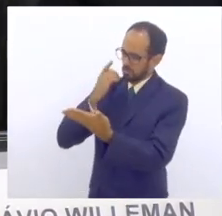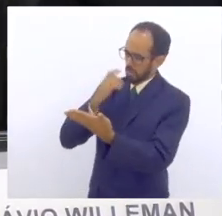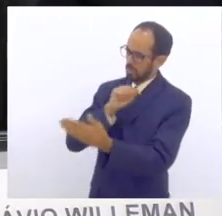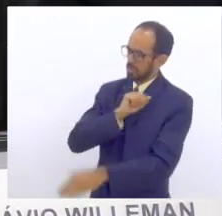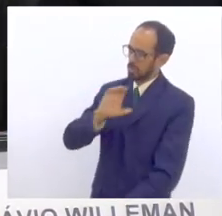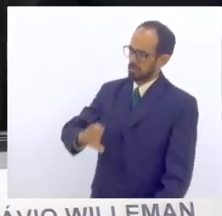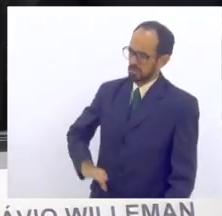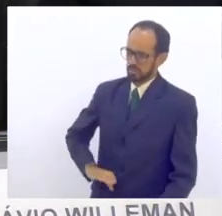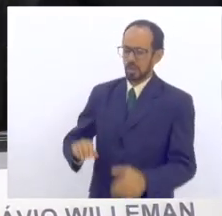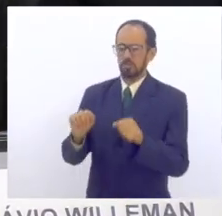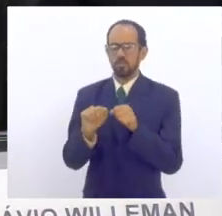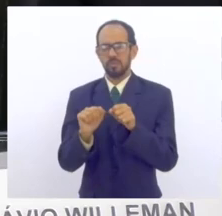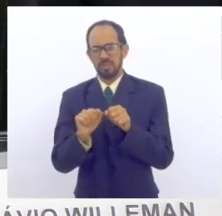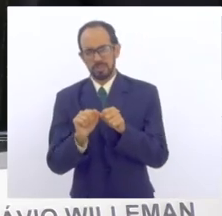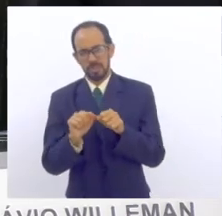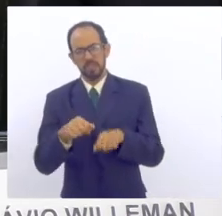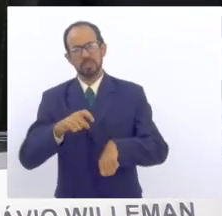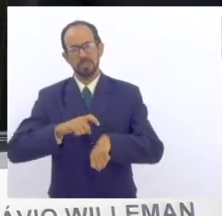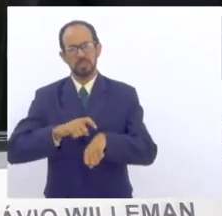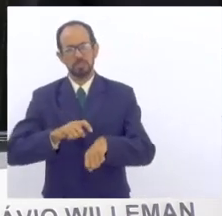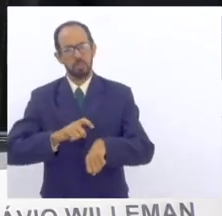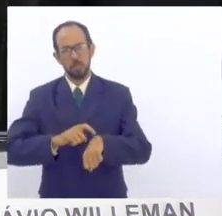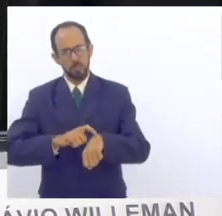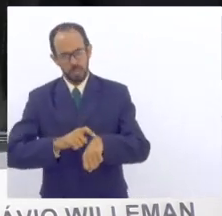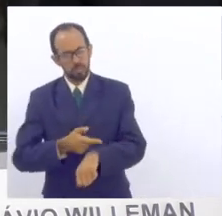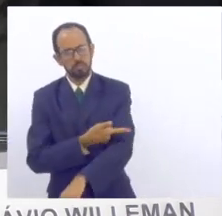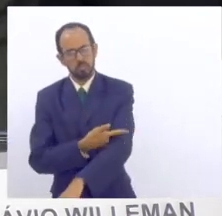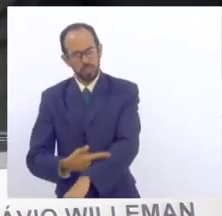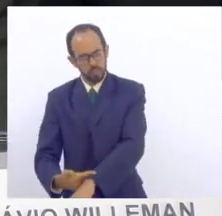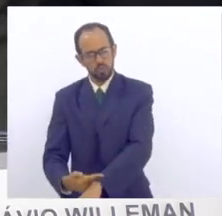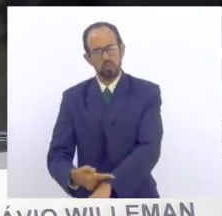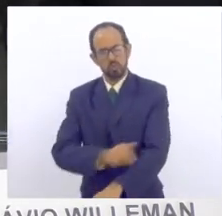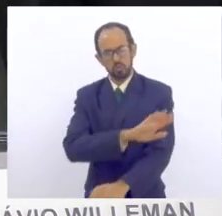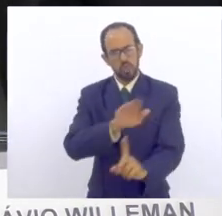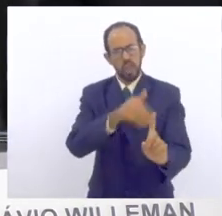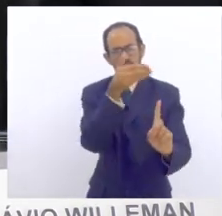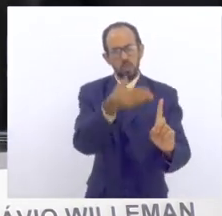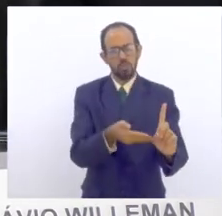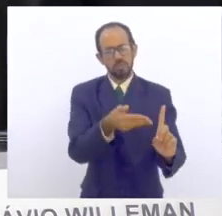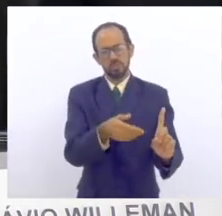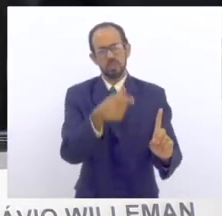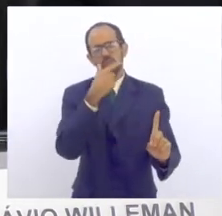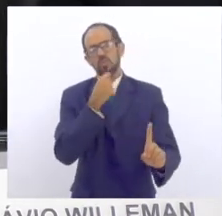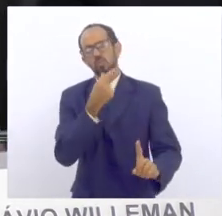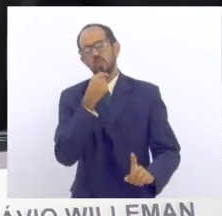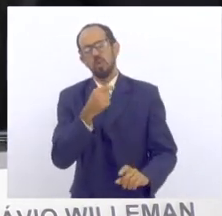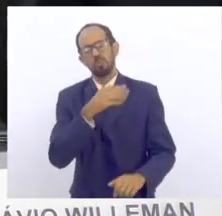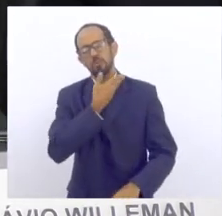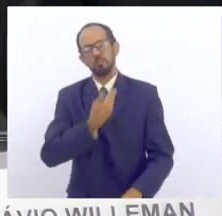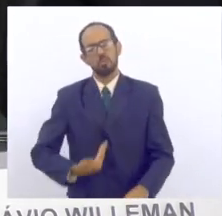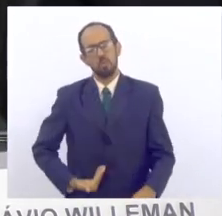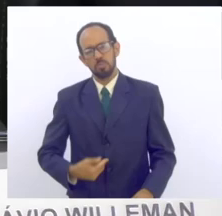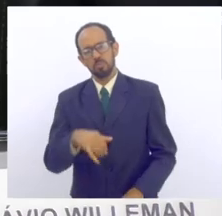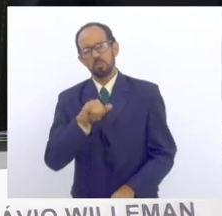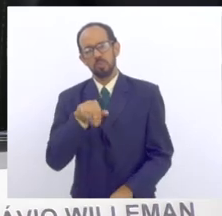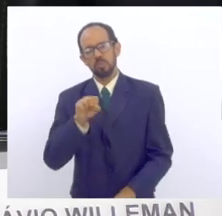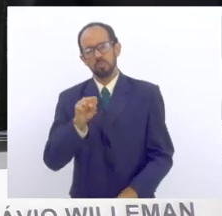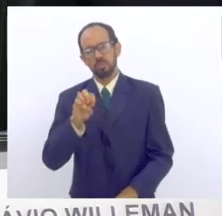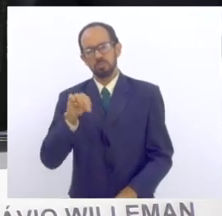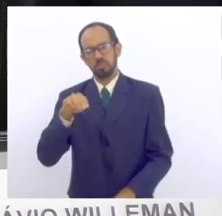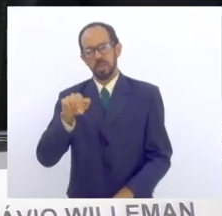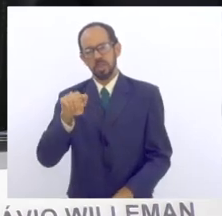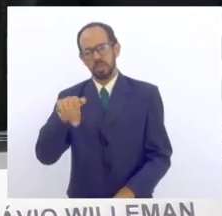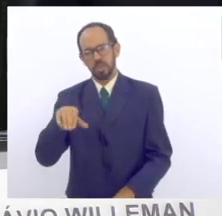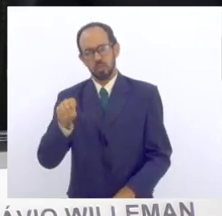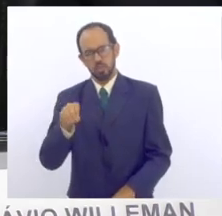homenagem por essa gentileza e por esse reconhecimento ao homem público que foi Doutor esmerino então muito obrigado pela oportunidade